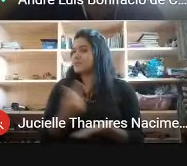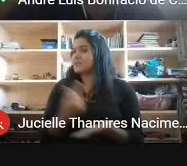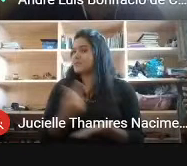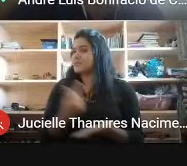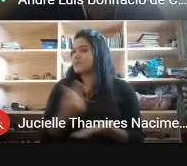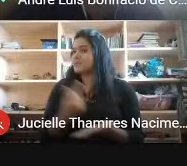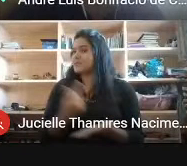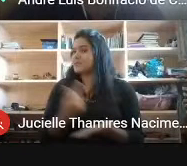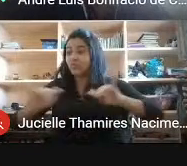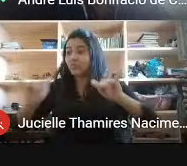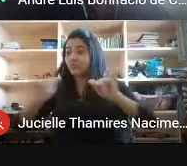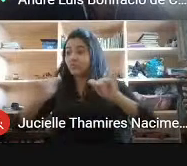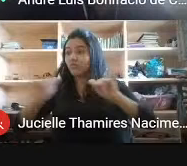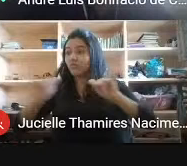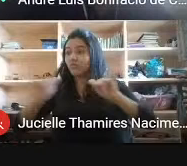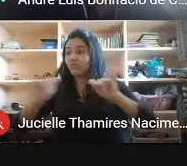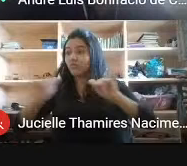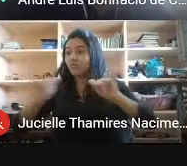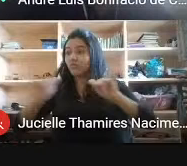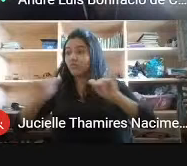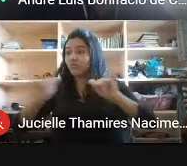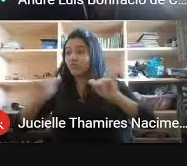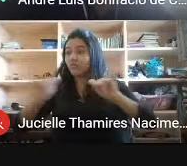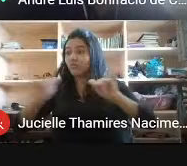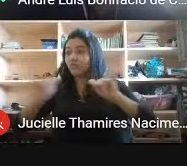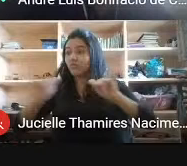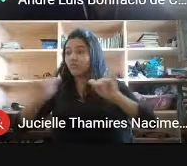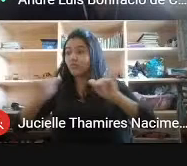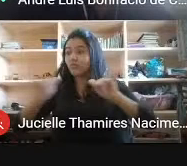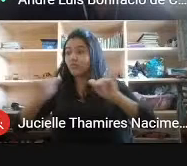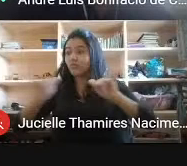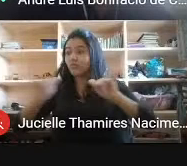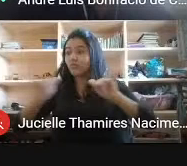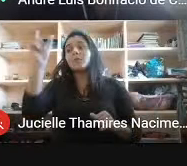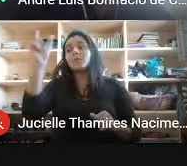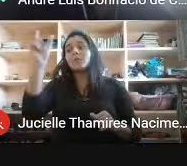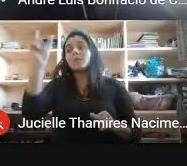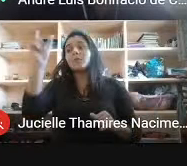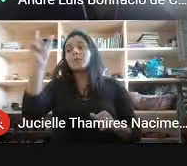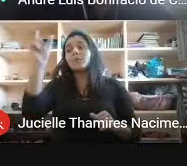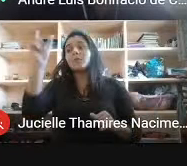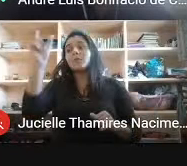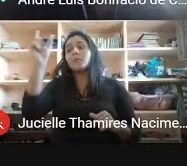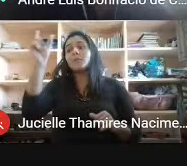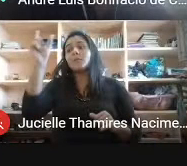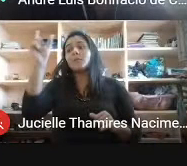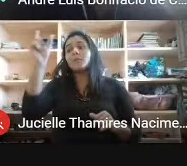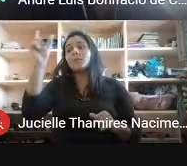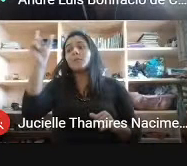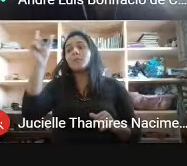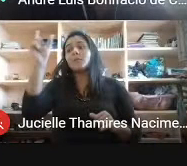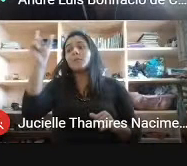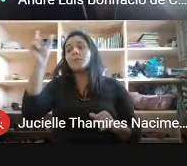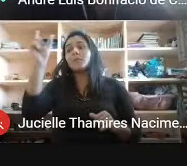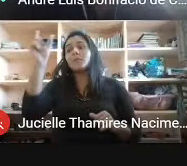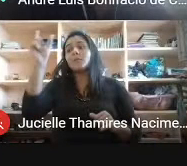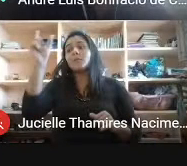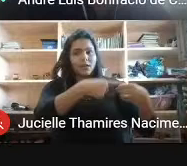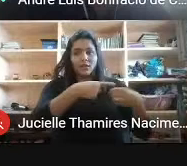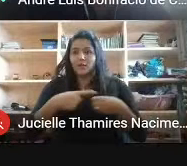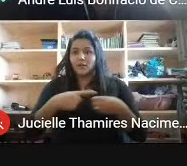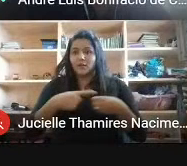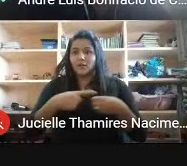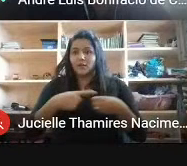informações. Quando a gente vê municípios que a gente sabe que estão ofertando teste rápido, porque eu, enquanto Estado, eu sei que eu